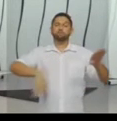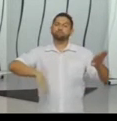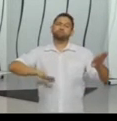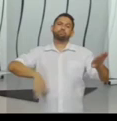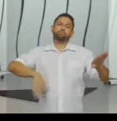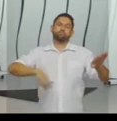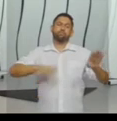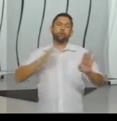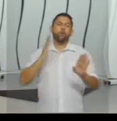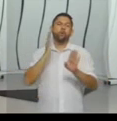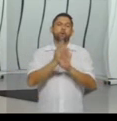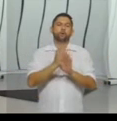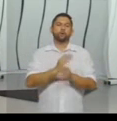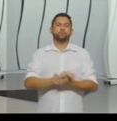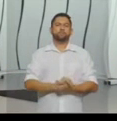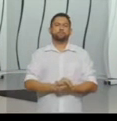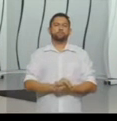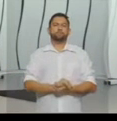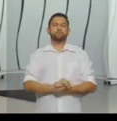praias.